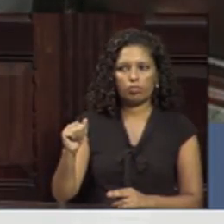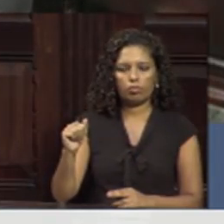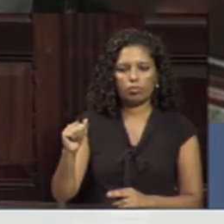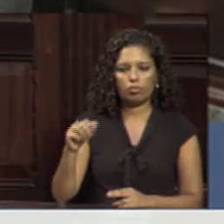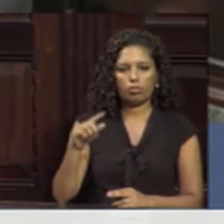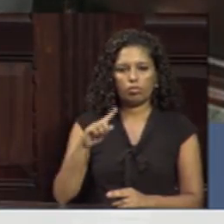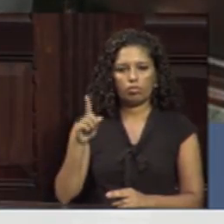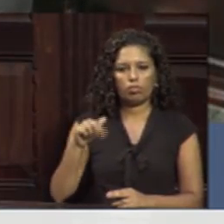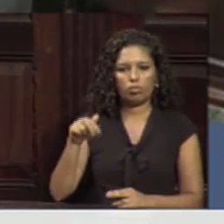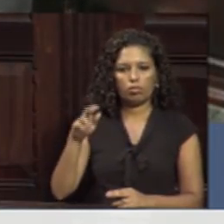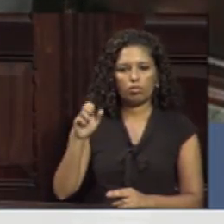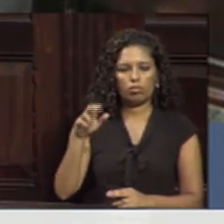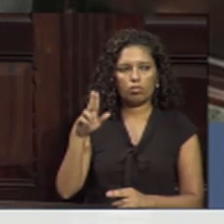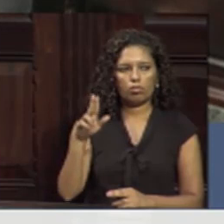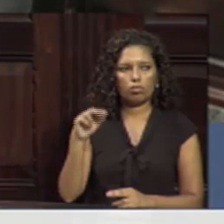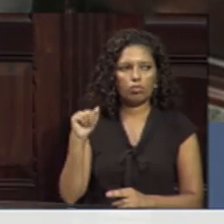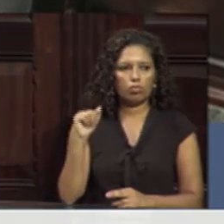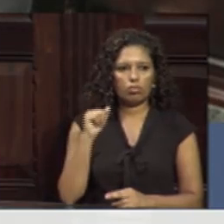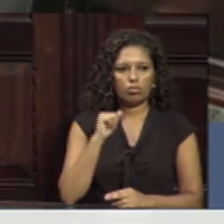Zaqueu,